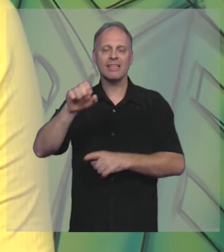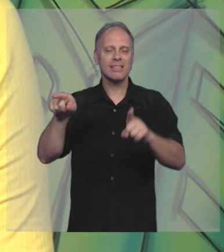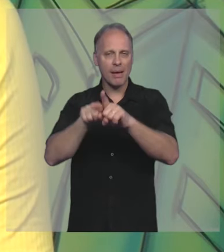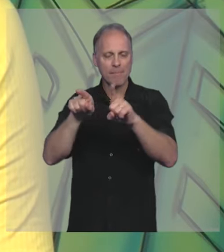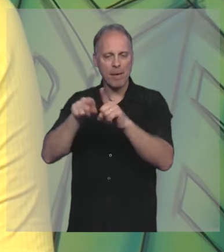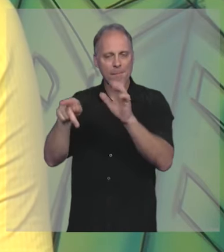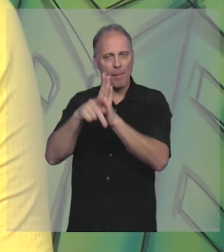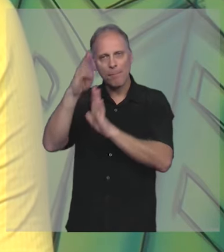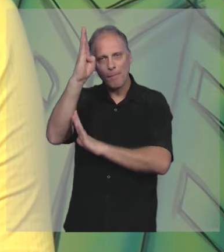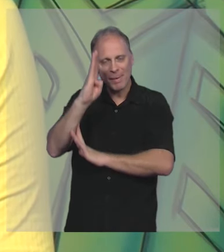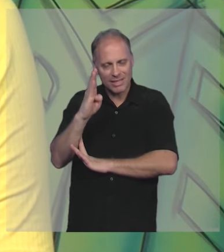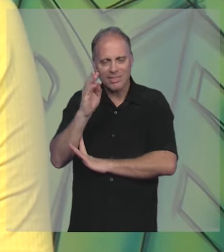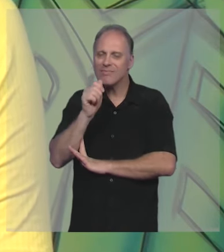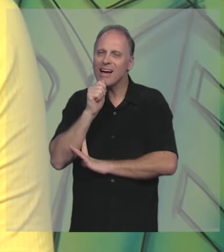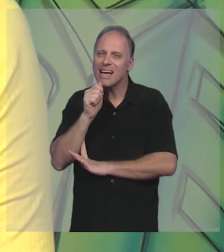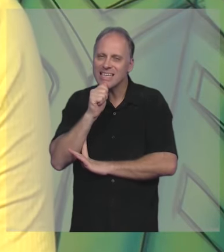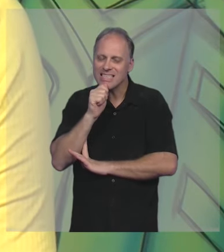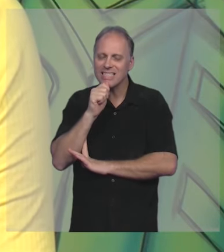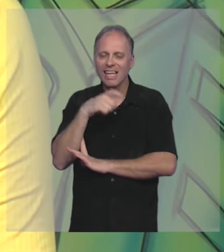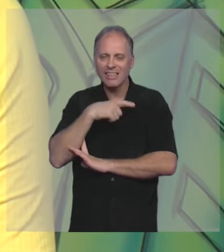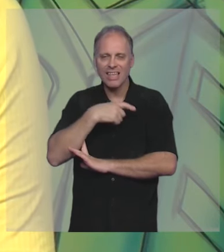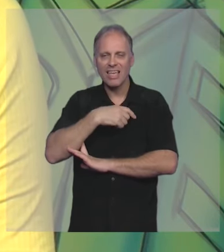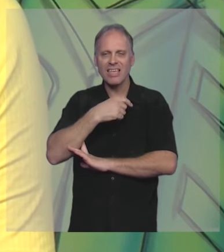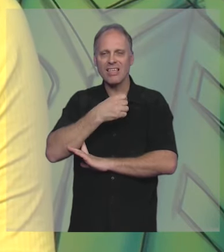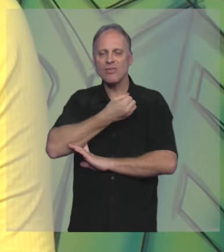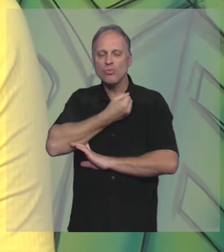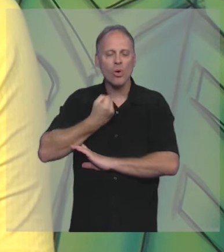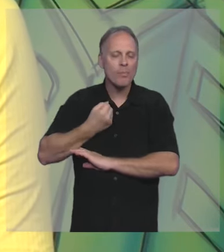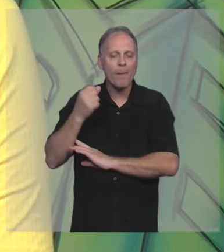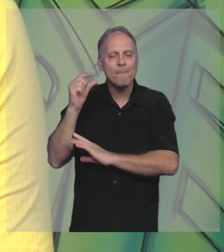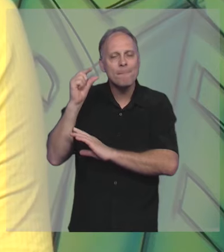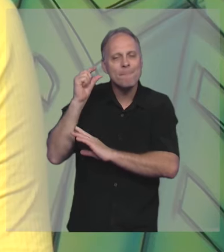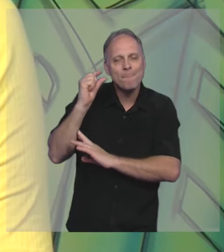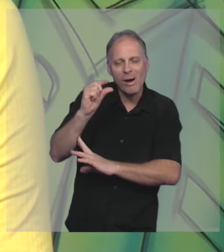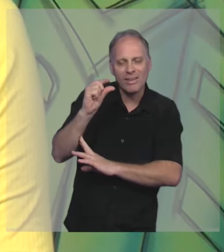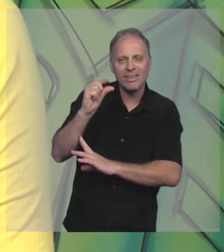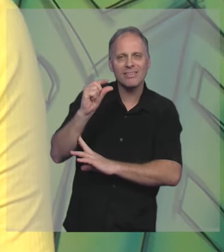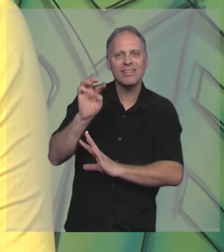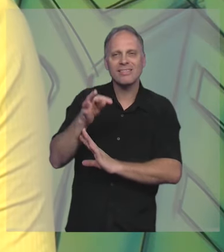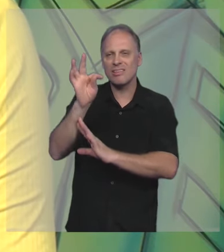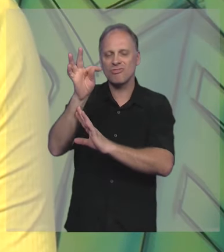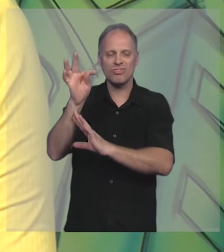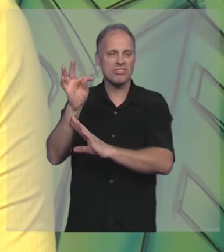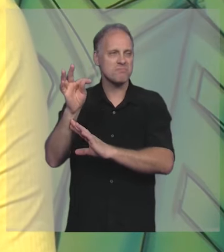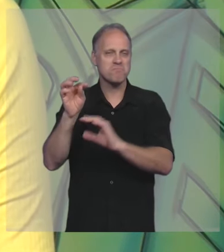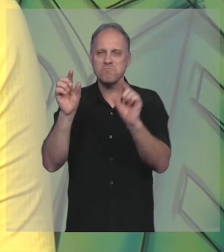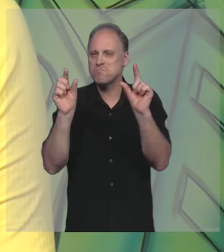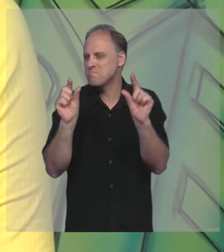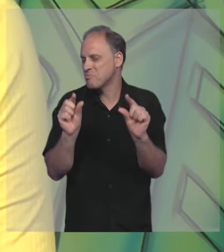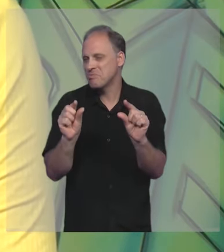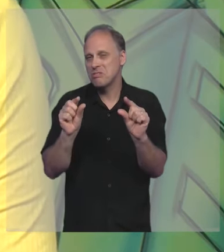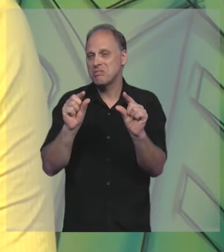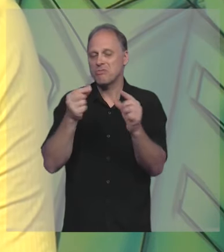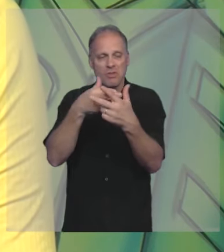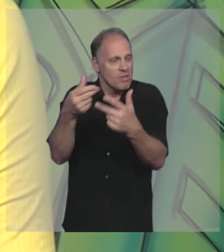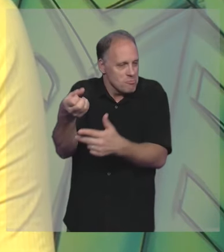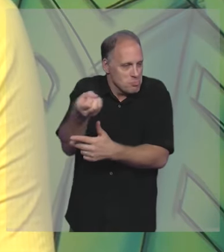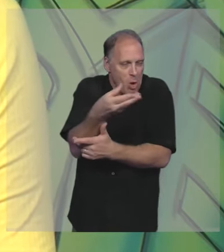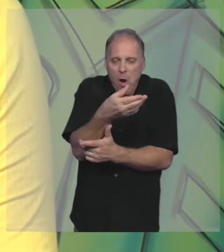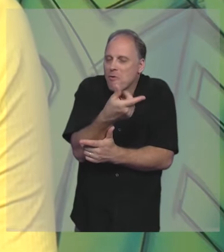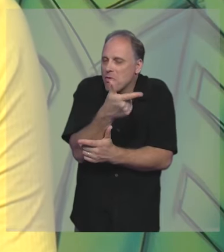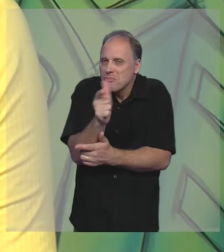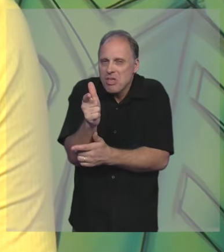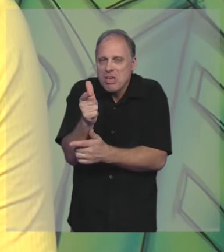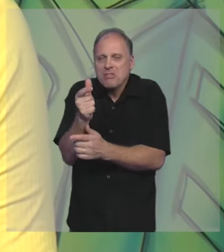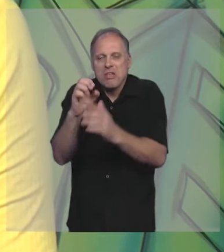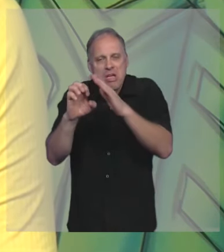Brasil especificamente, ele tem números extremamente baixos em questões de tecnologia, de inovação, né,